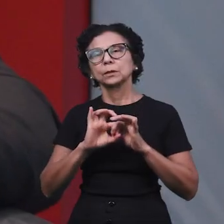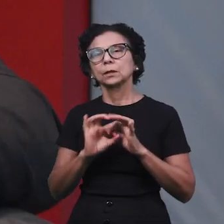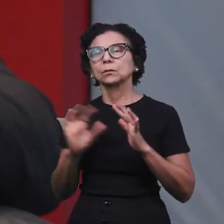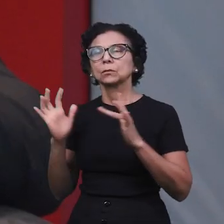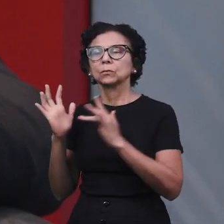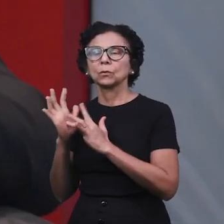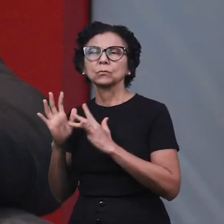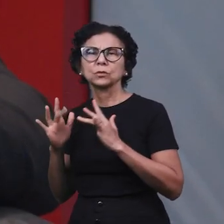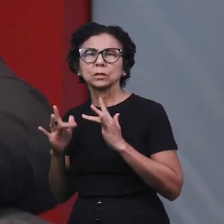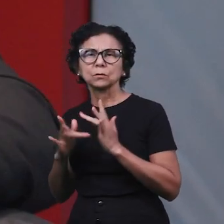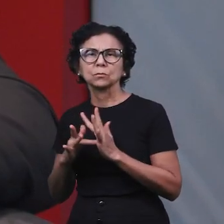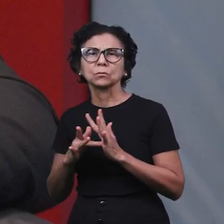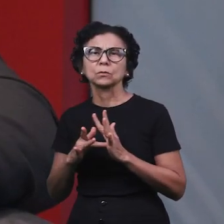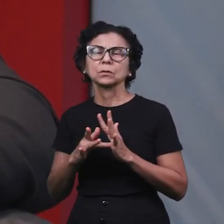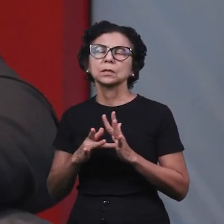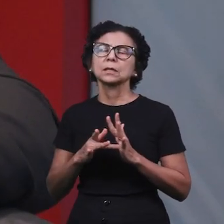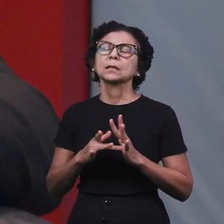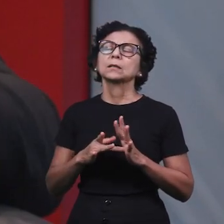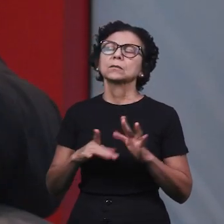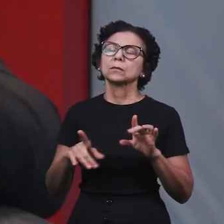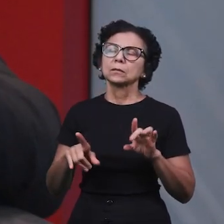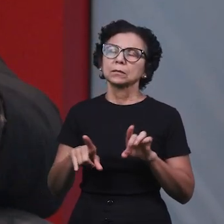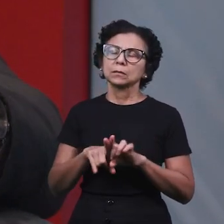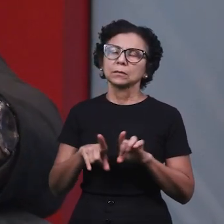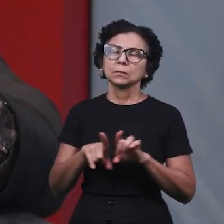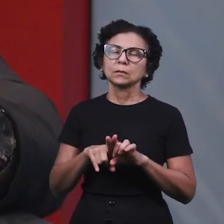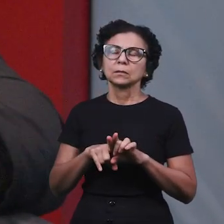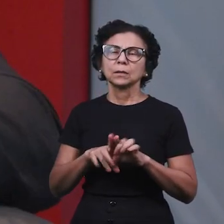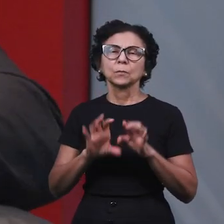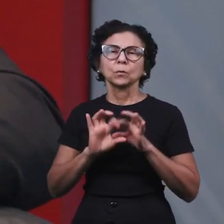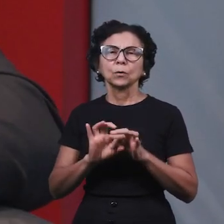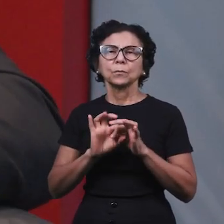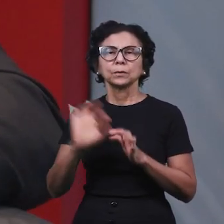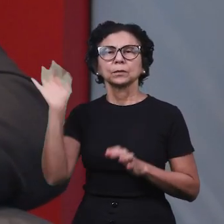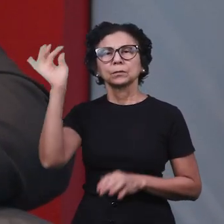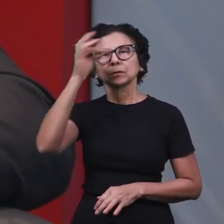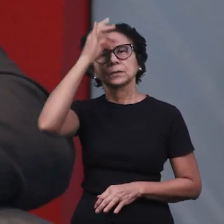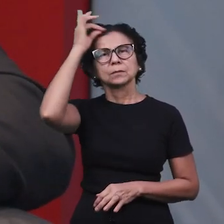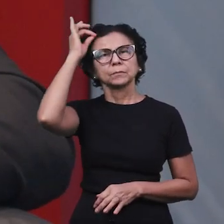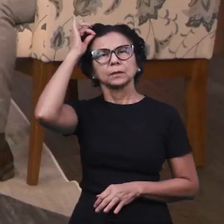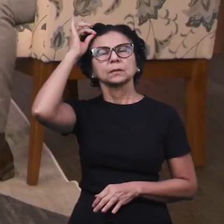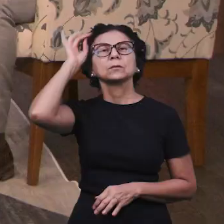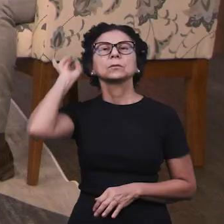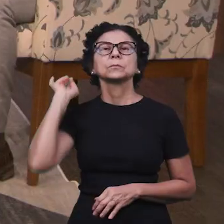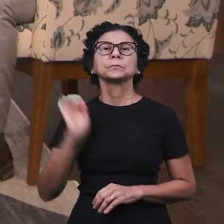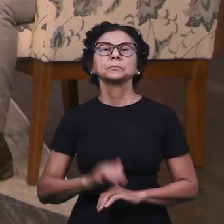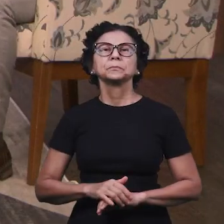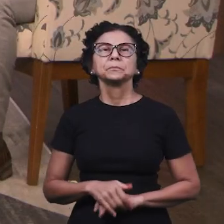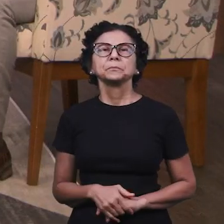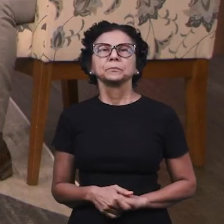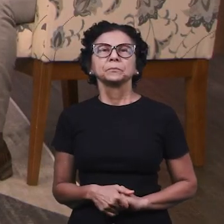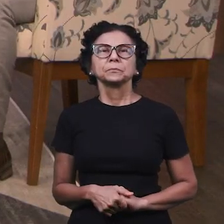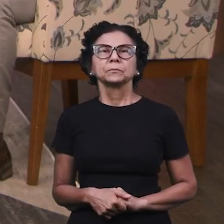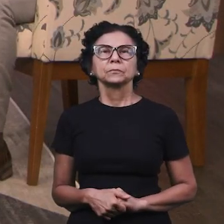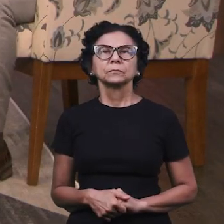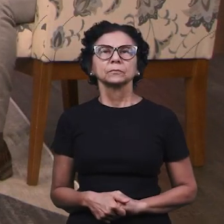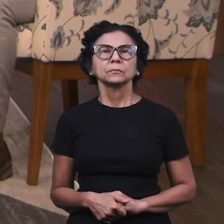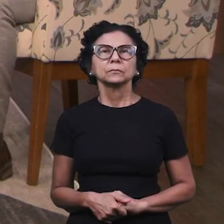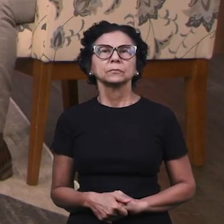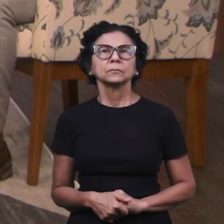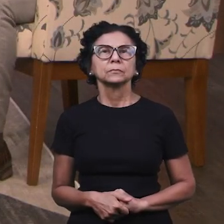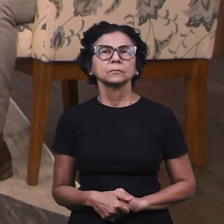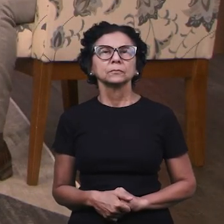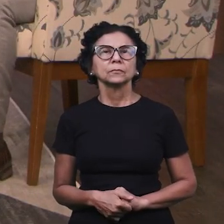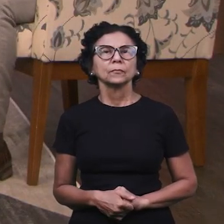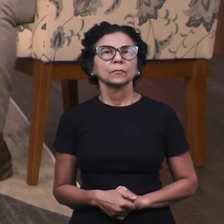nós temos comunhão com o seu Espírito. Exatamente. O Espírito Santo faz essa comunhão conosco. Interessante, pastor Lourenço, que